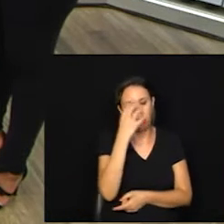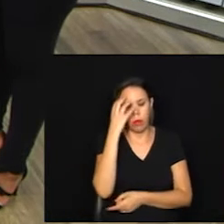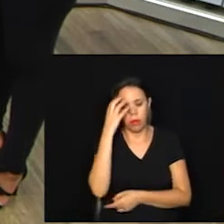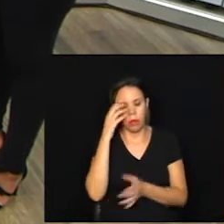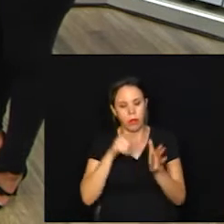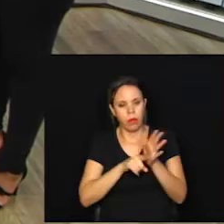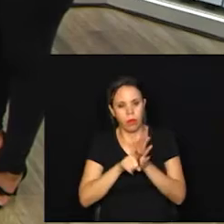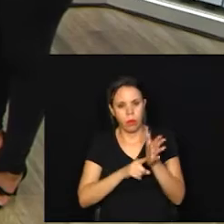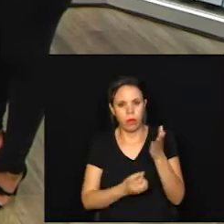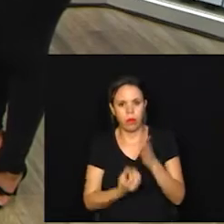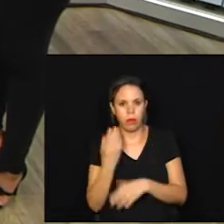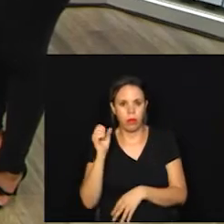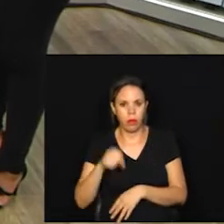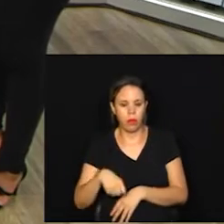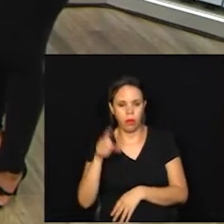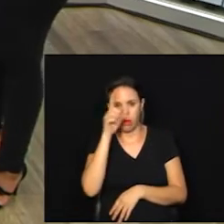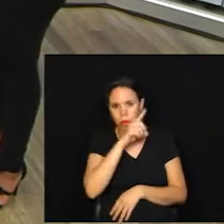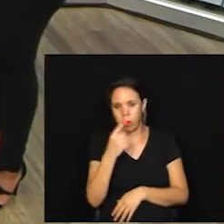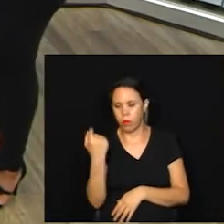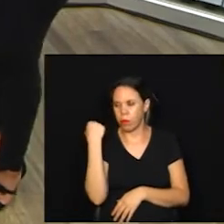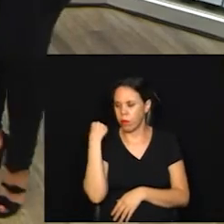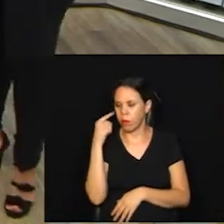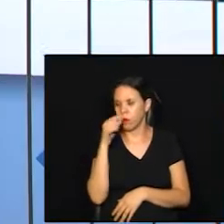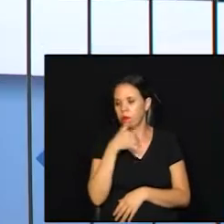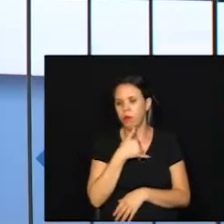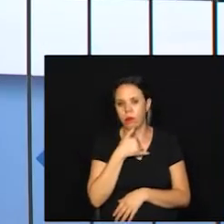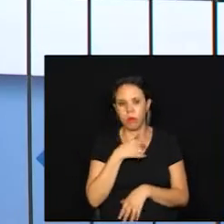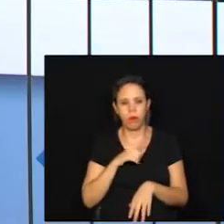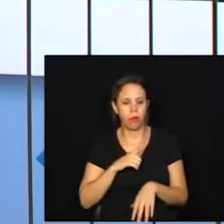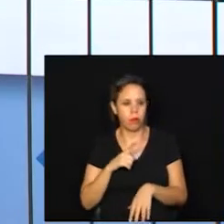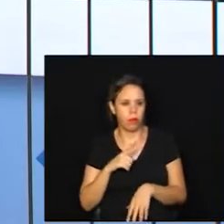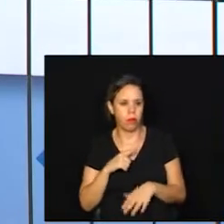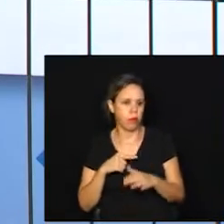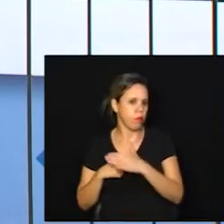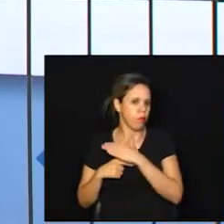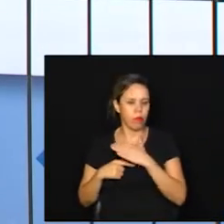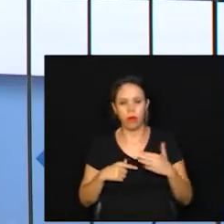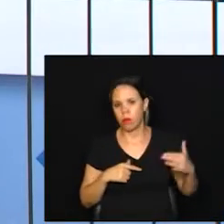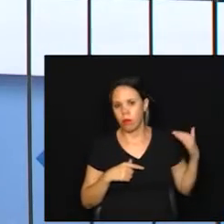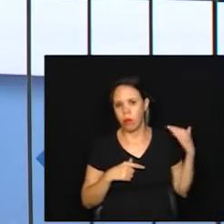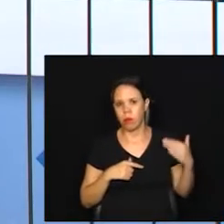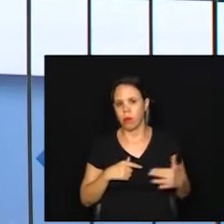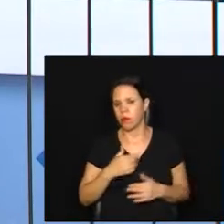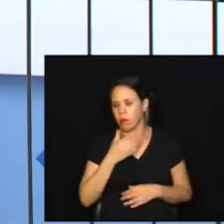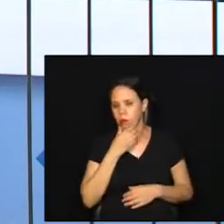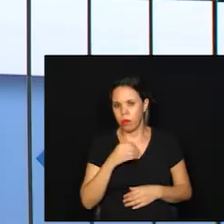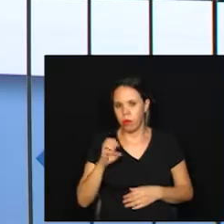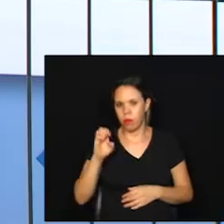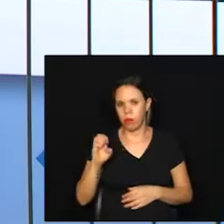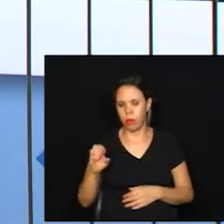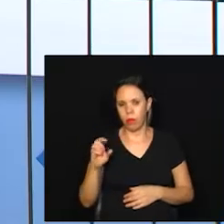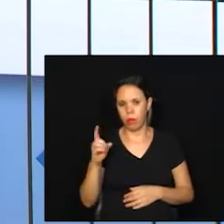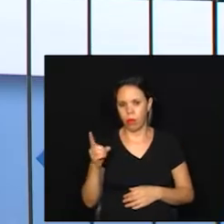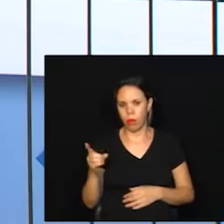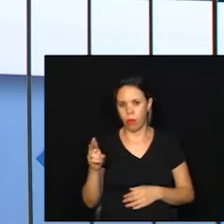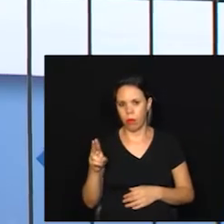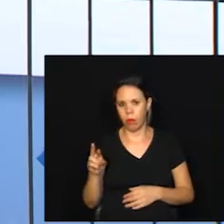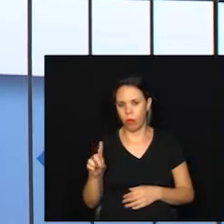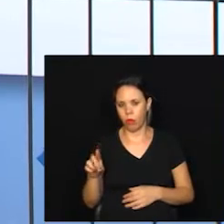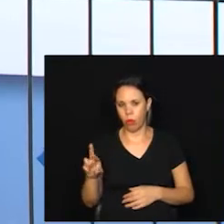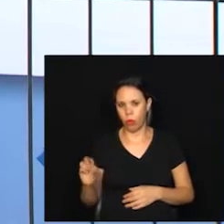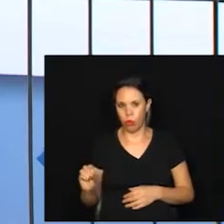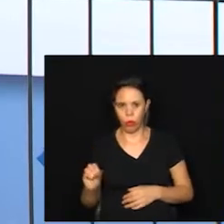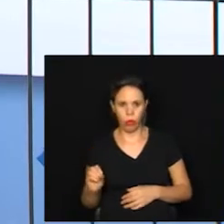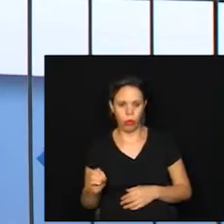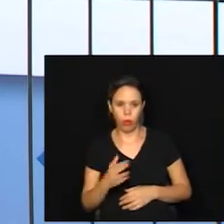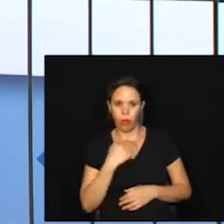acontecer? Isso mesmo. Neste domingo, infelizmente, nós tivemos aí a morte do senhor Eduardo Giroto, de 52 anos,